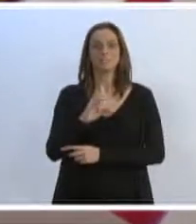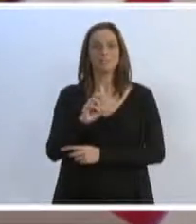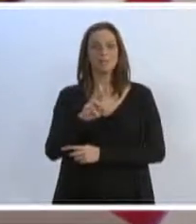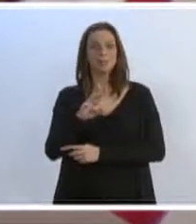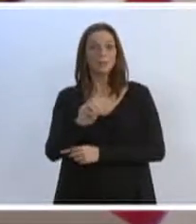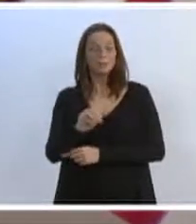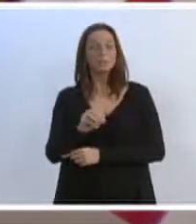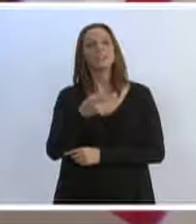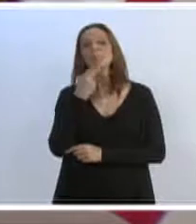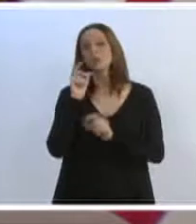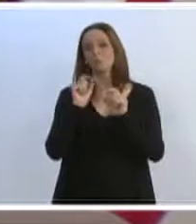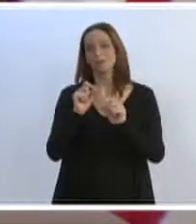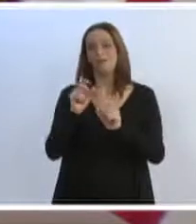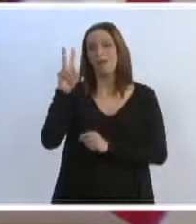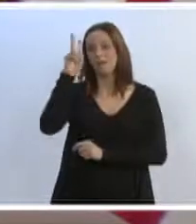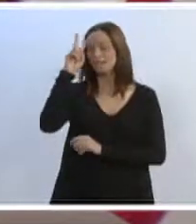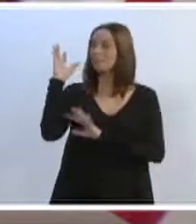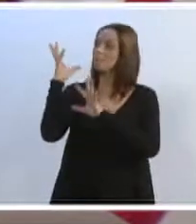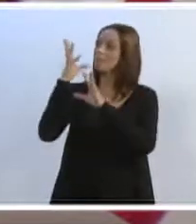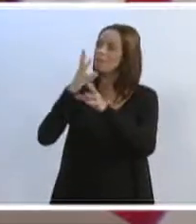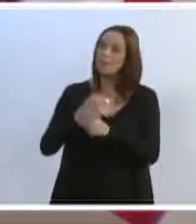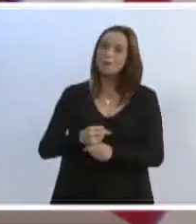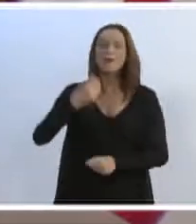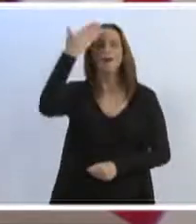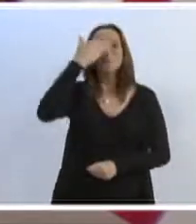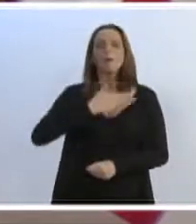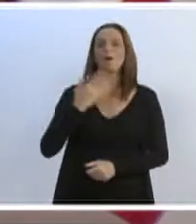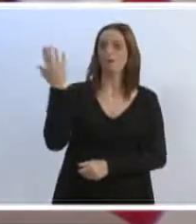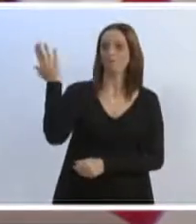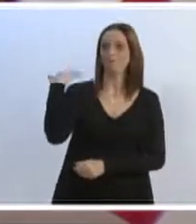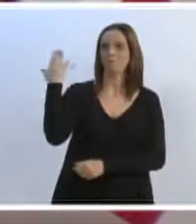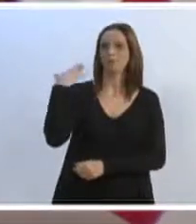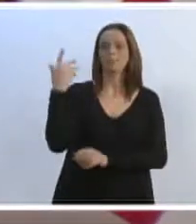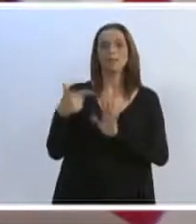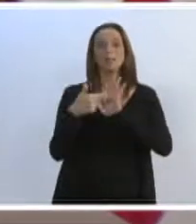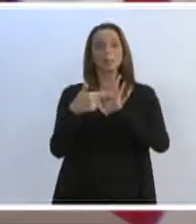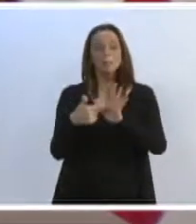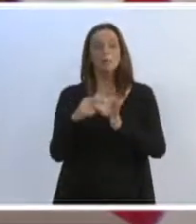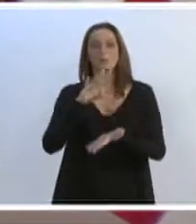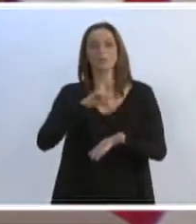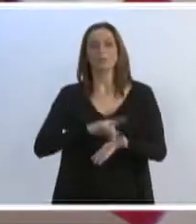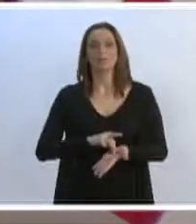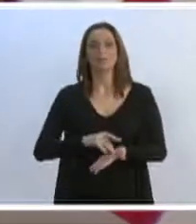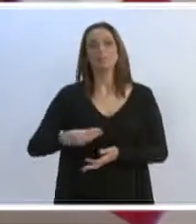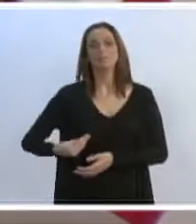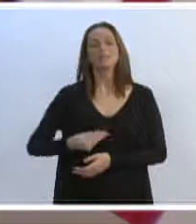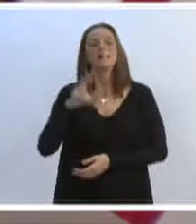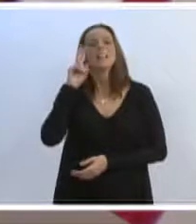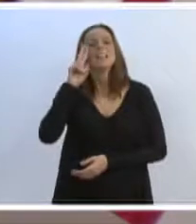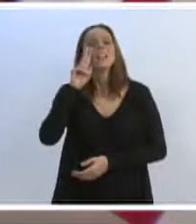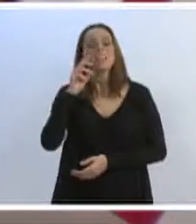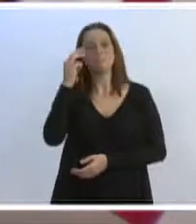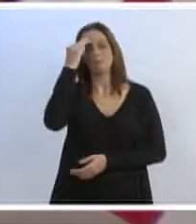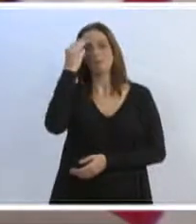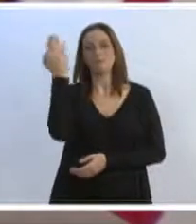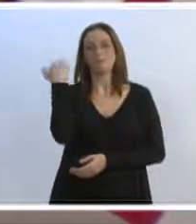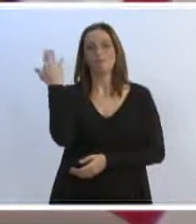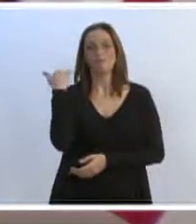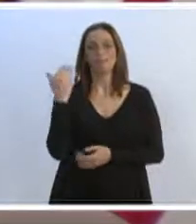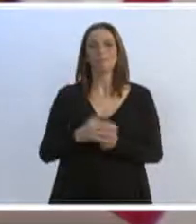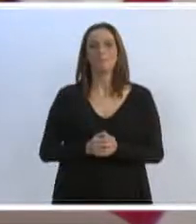uma força incrível para dar continuidade ao projeto da revista Blumenau em Cadernos. Nos esforçamos